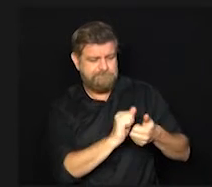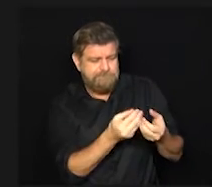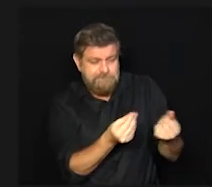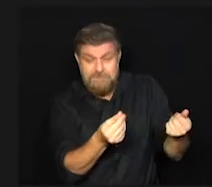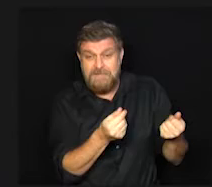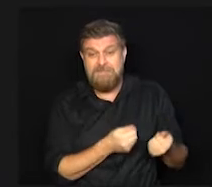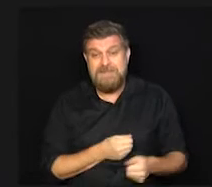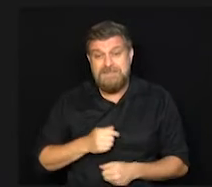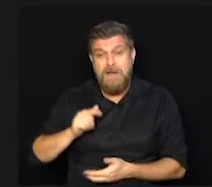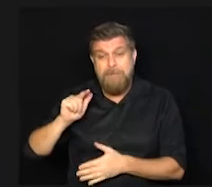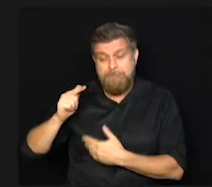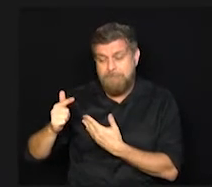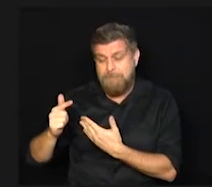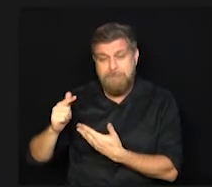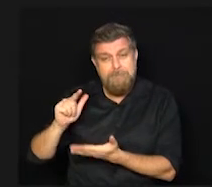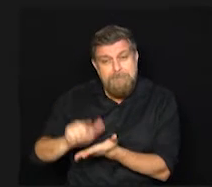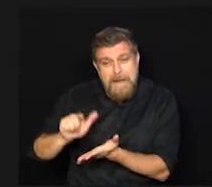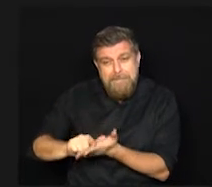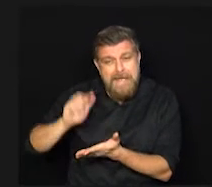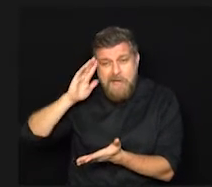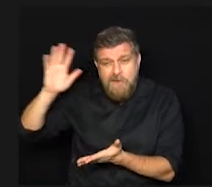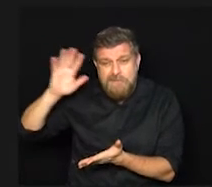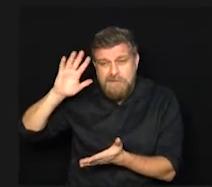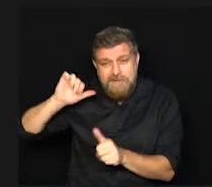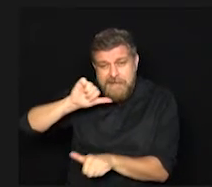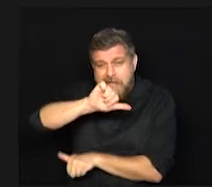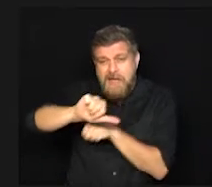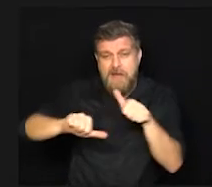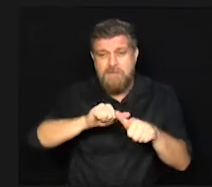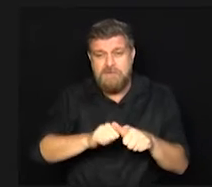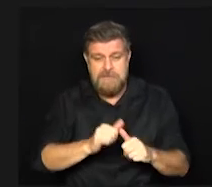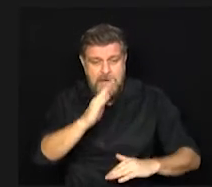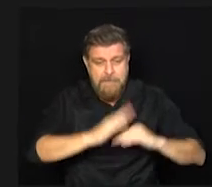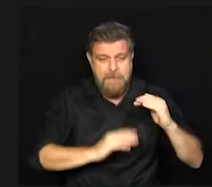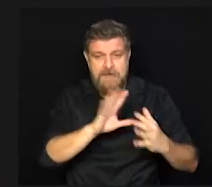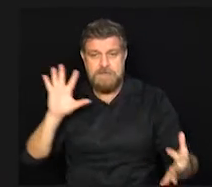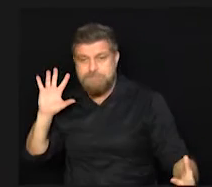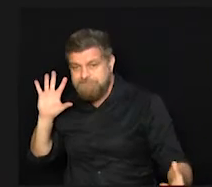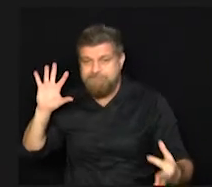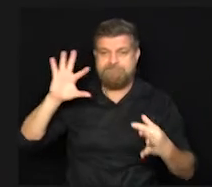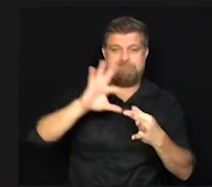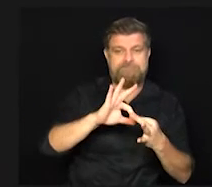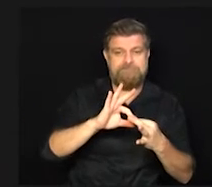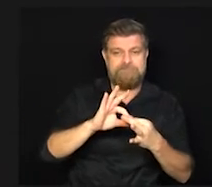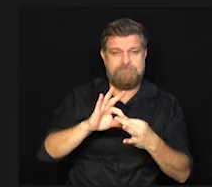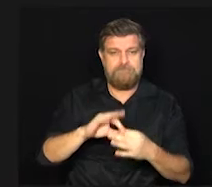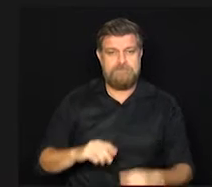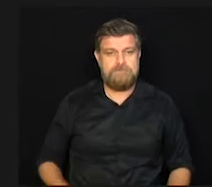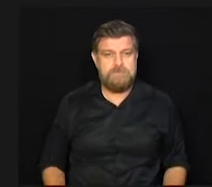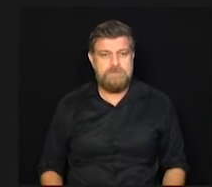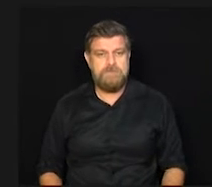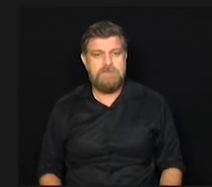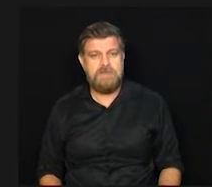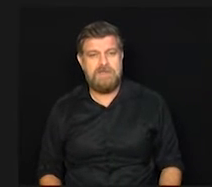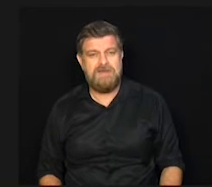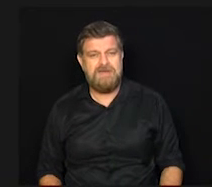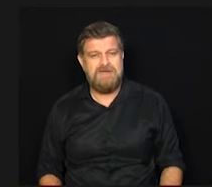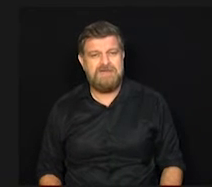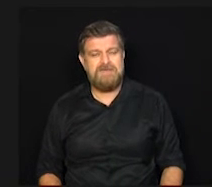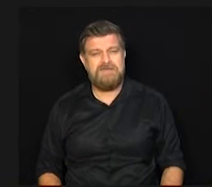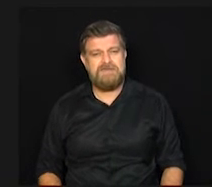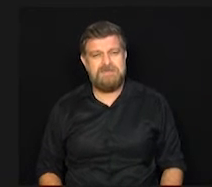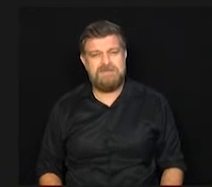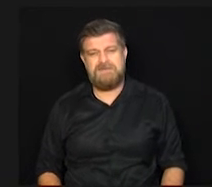papel, né, vir para a prática. O que a gente precisa é de mais ação, menos